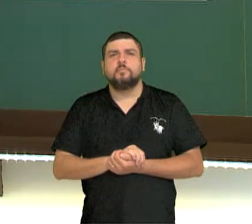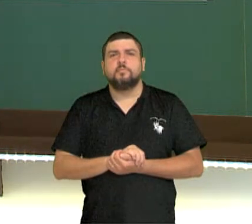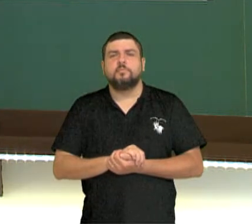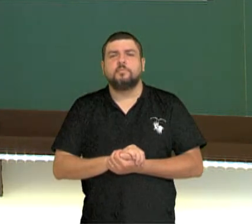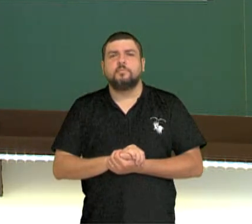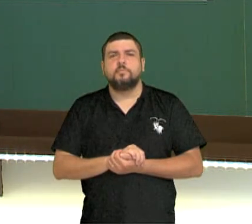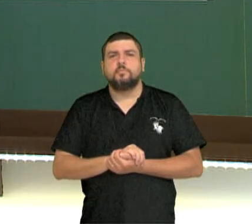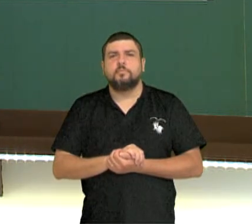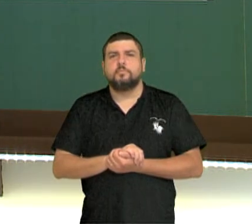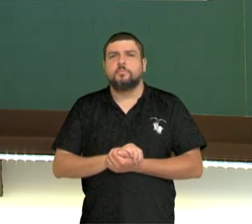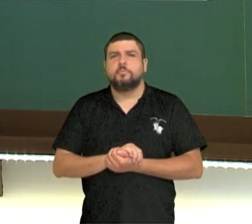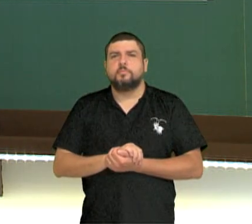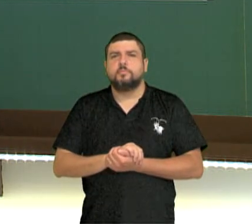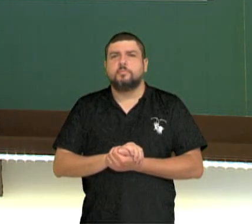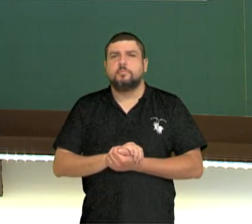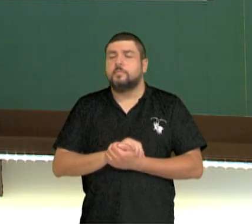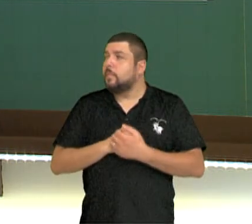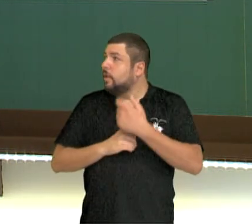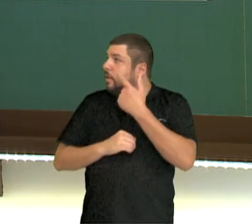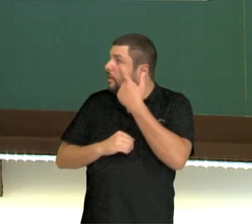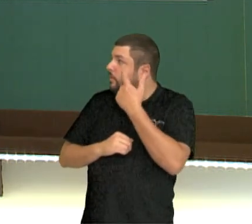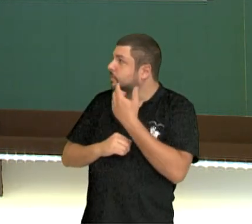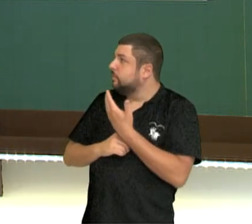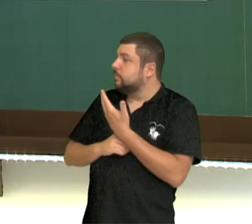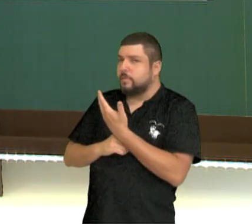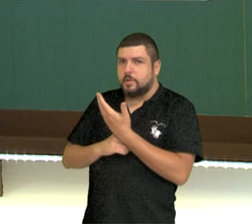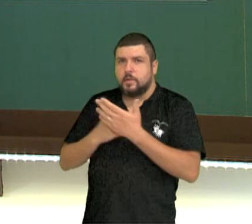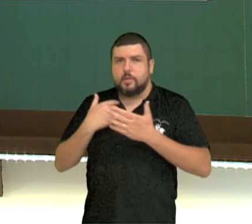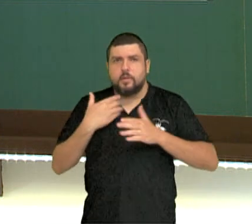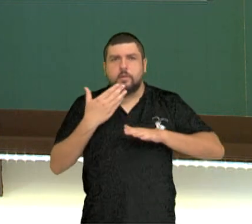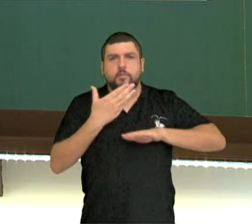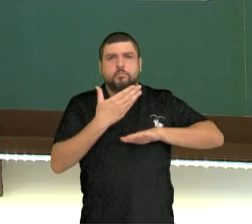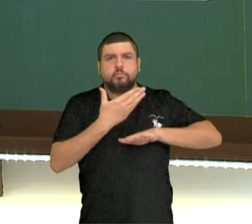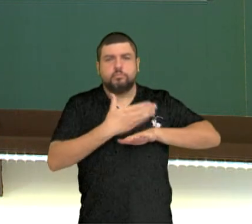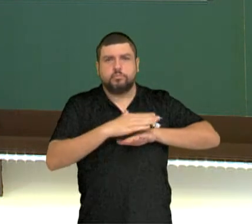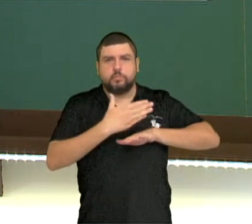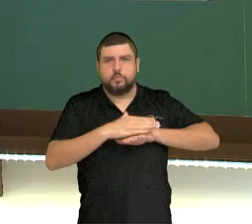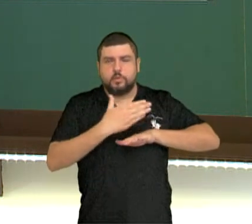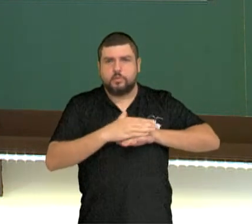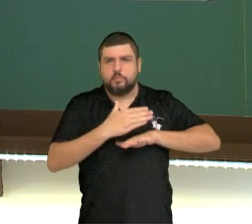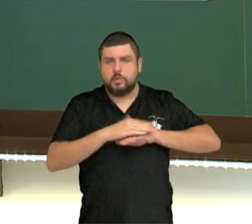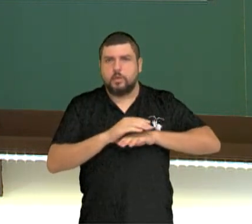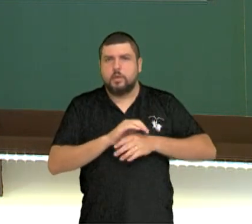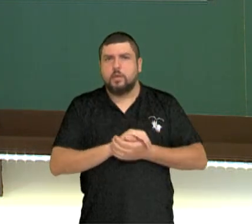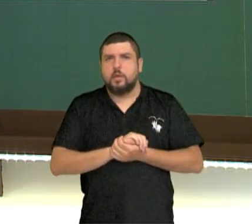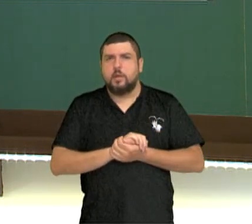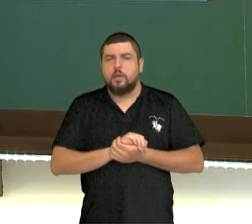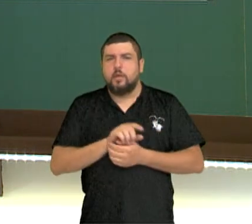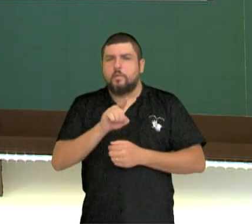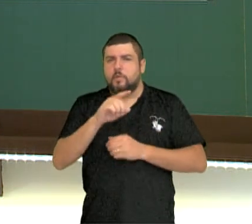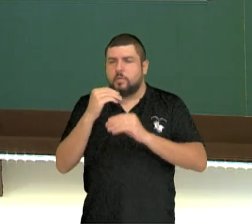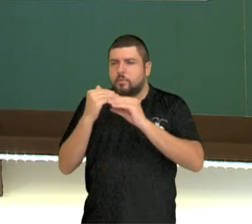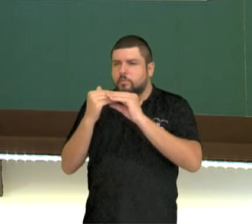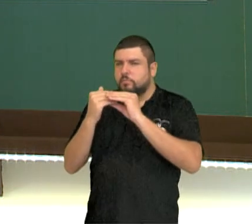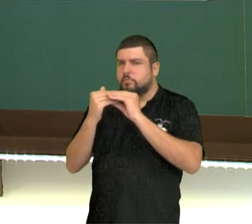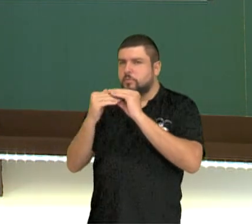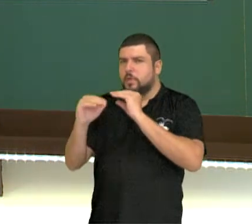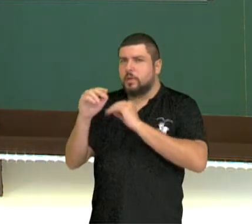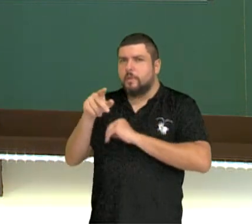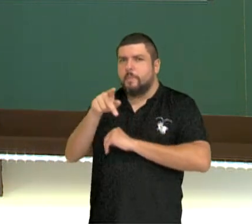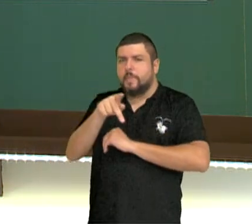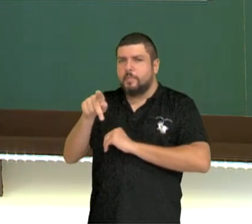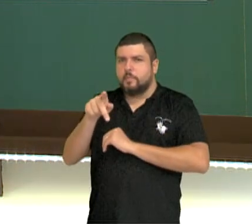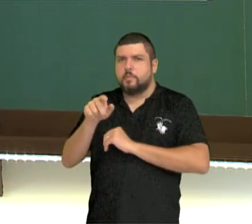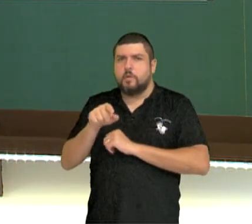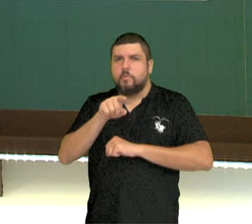Este exercício é aquele que nós vamos fazer e nós vamos surpreender a nossa professora. Nós